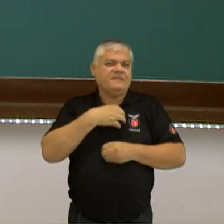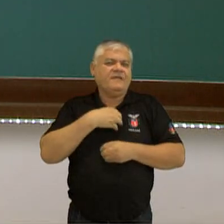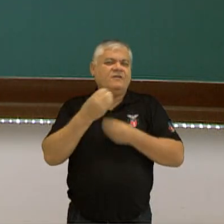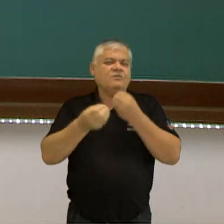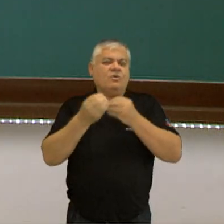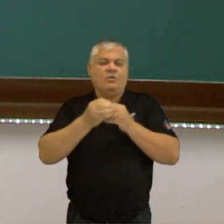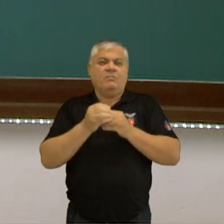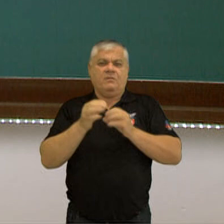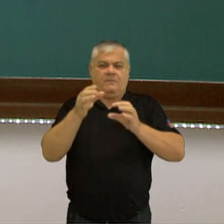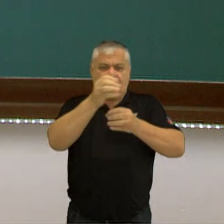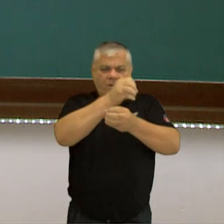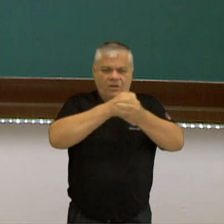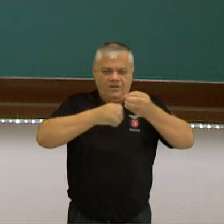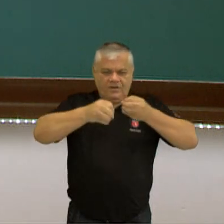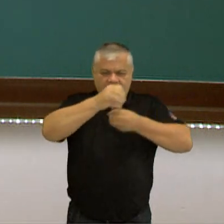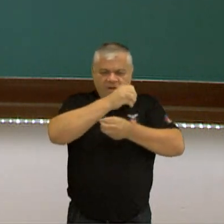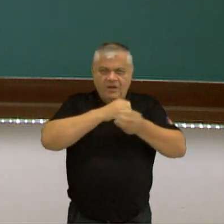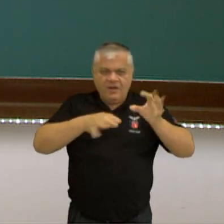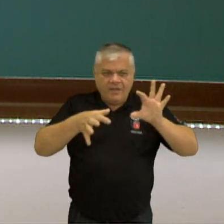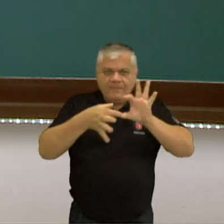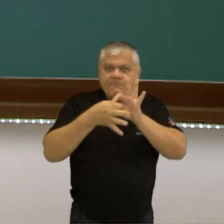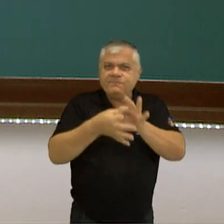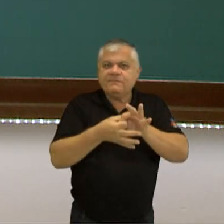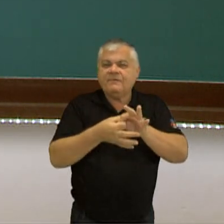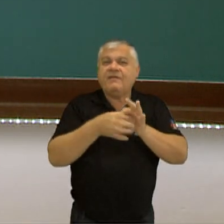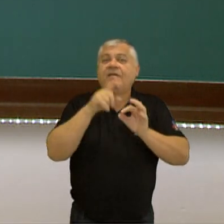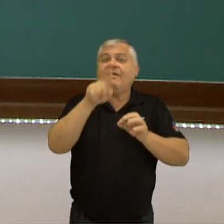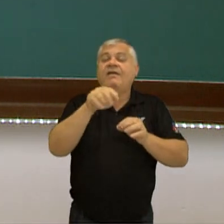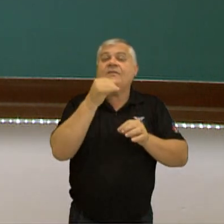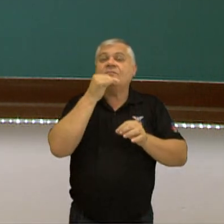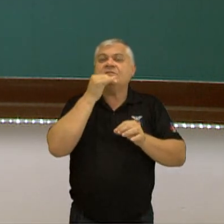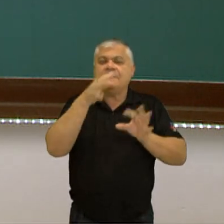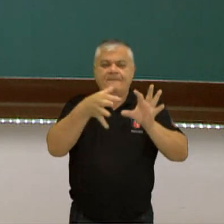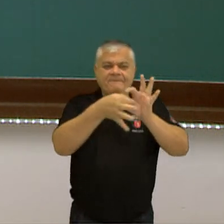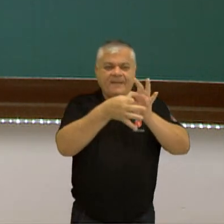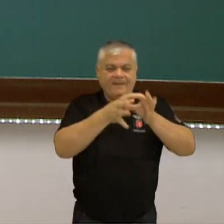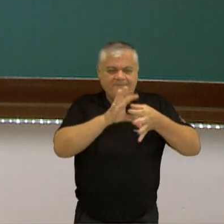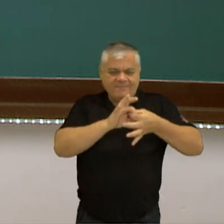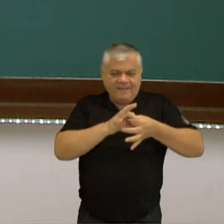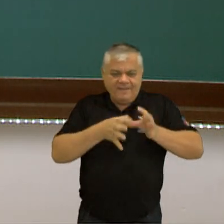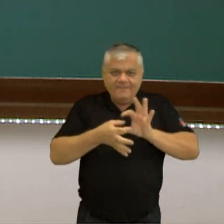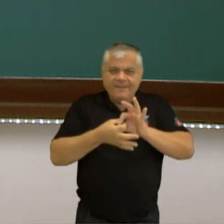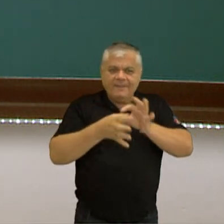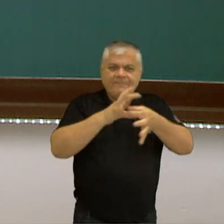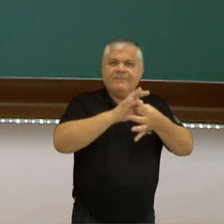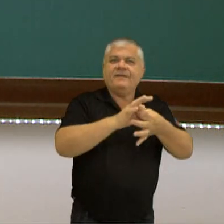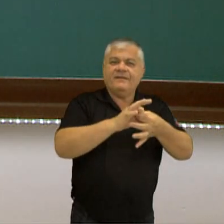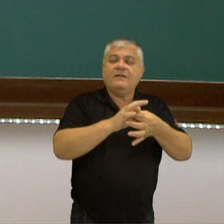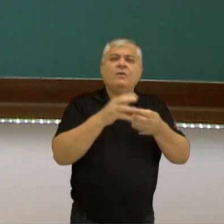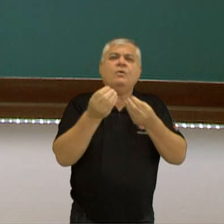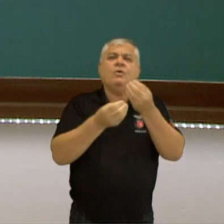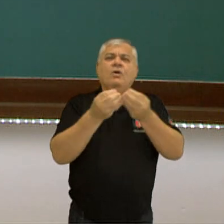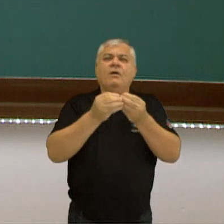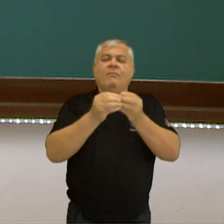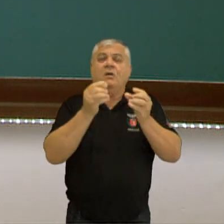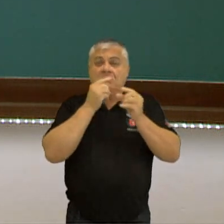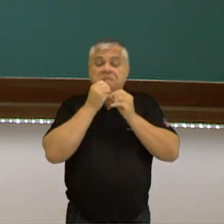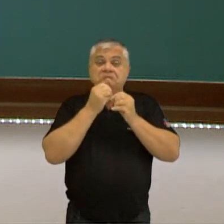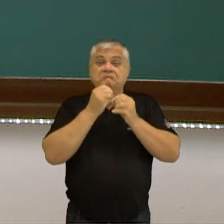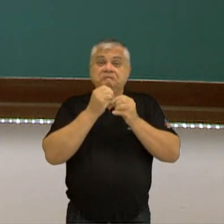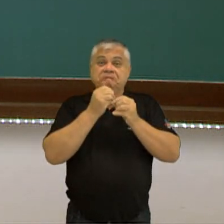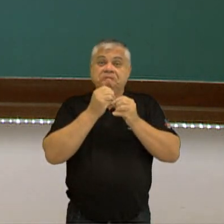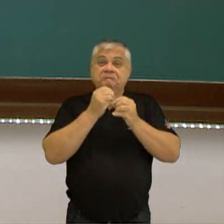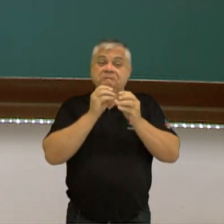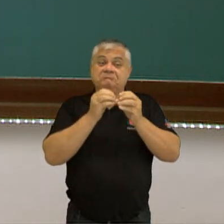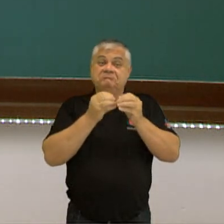átomos encontraram para alcançar a estabilidade foram fazer ligação química, através da partilha, ao qual nós